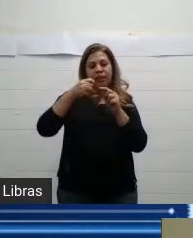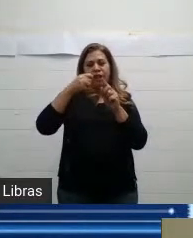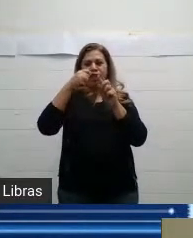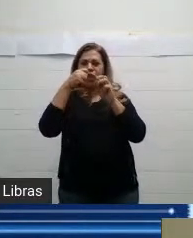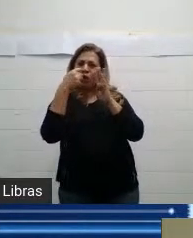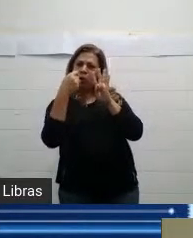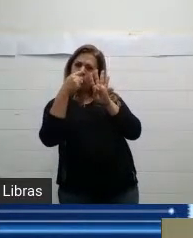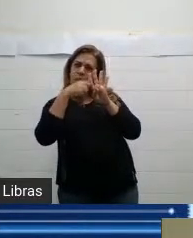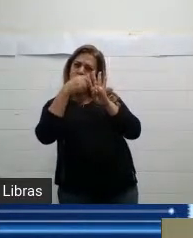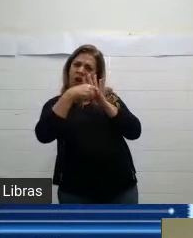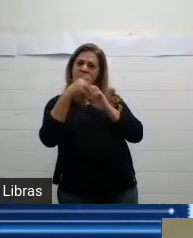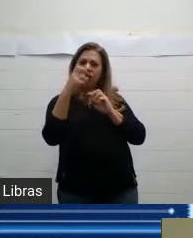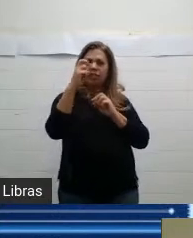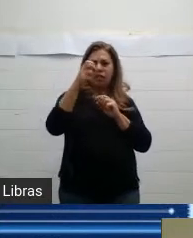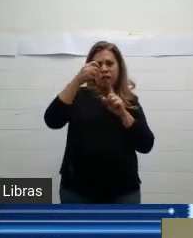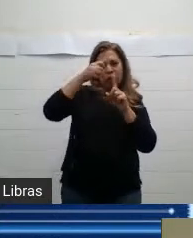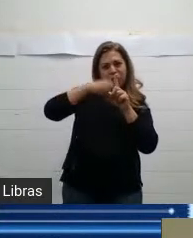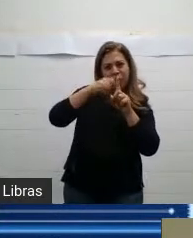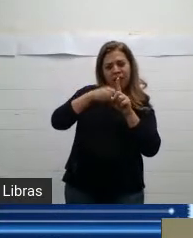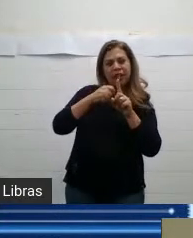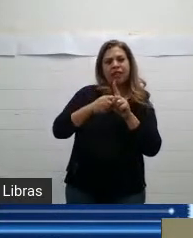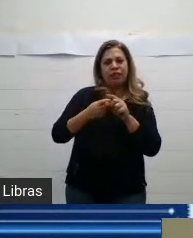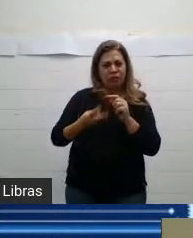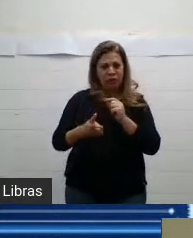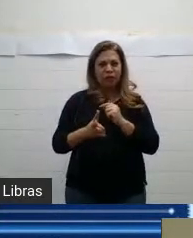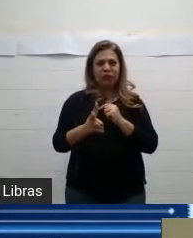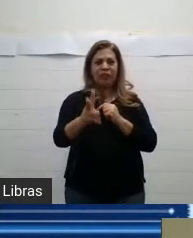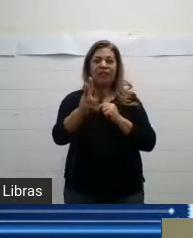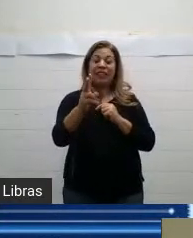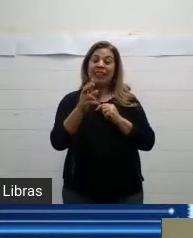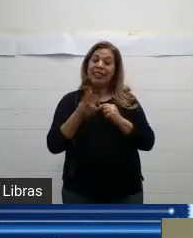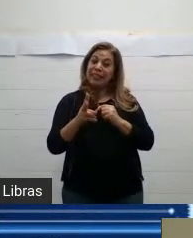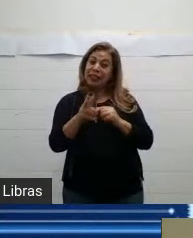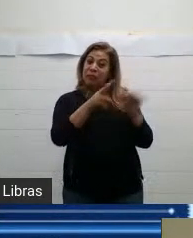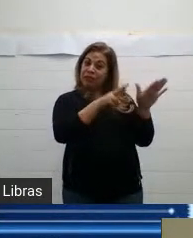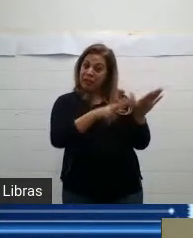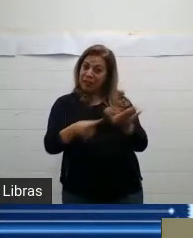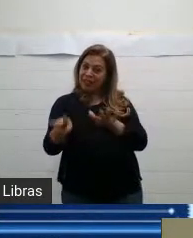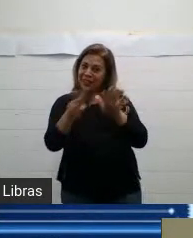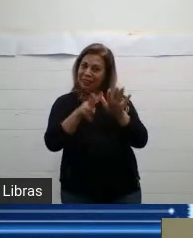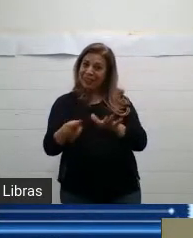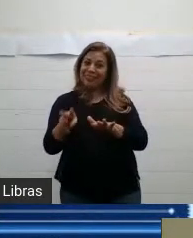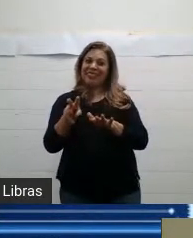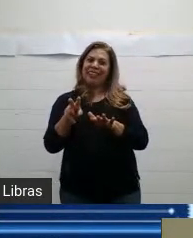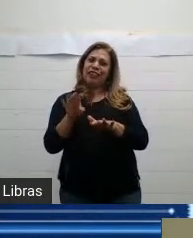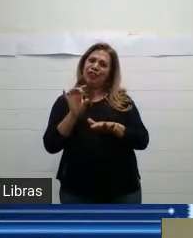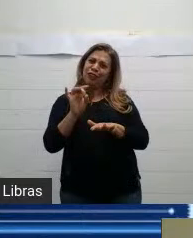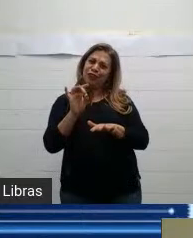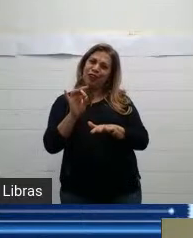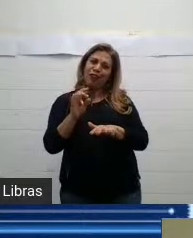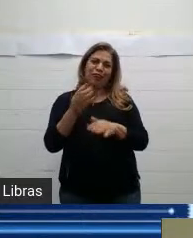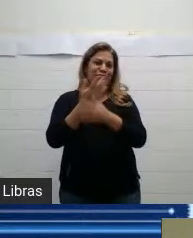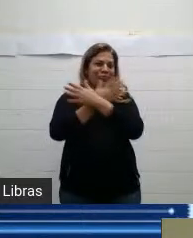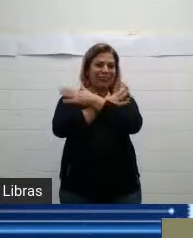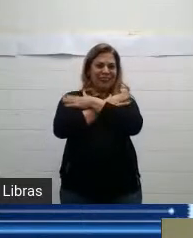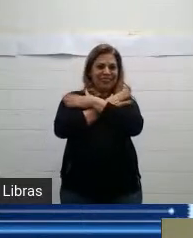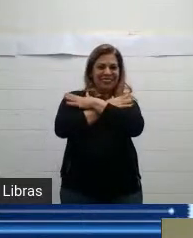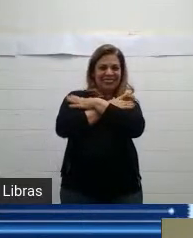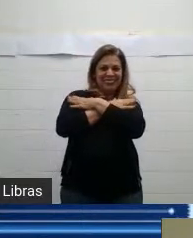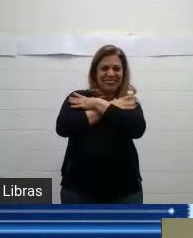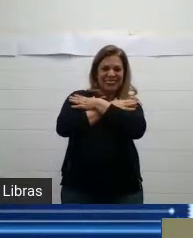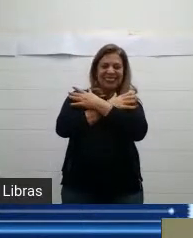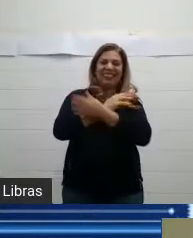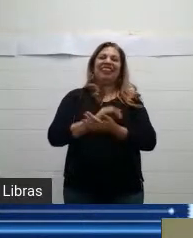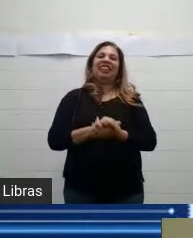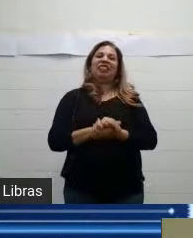aproximadamente, né, que a gente se via praticamente em todas as semanas, exceto quando tinha os feriados, assim. É, e aí eu acho